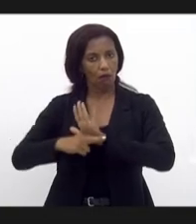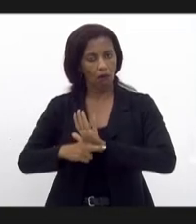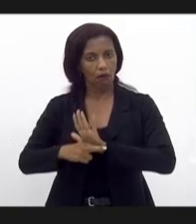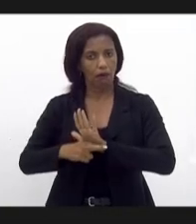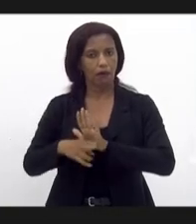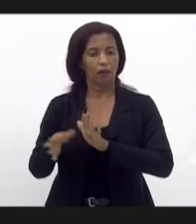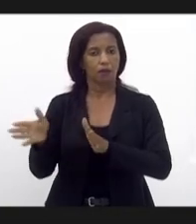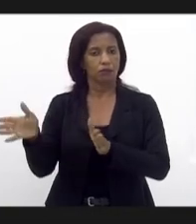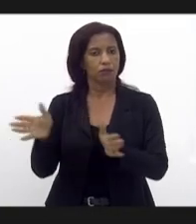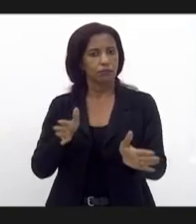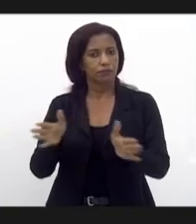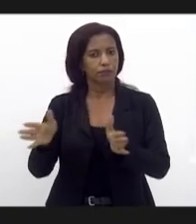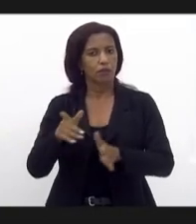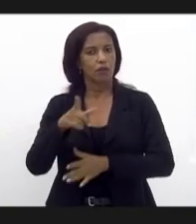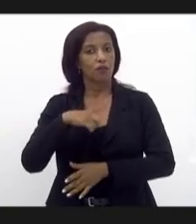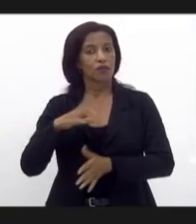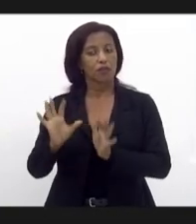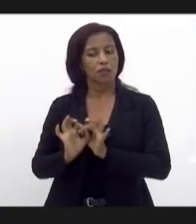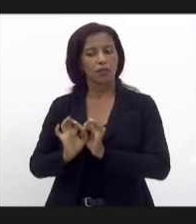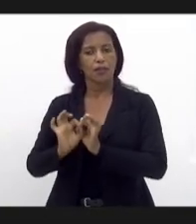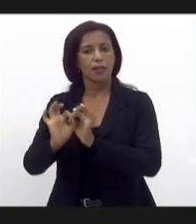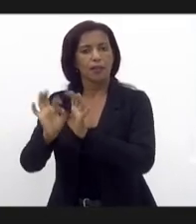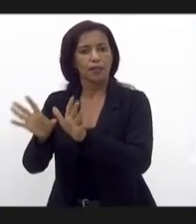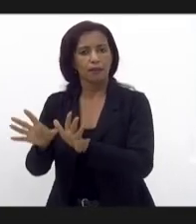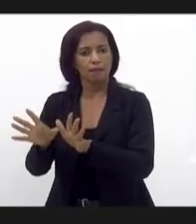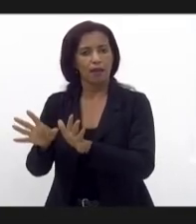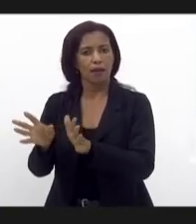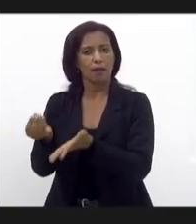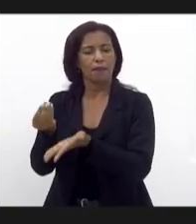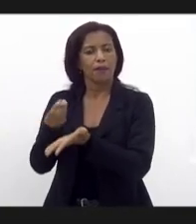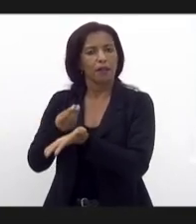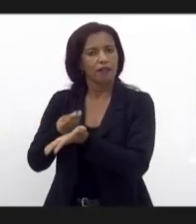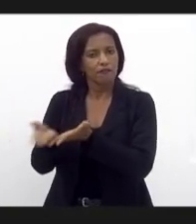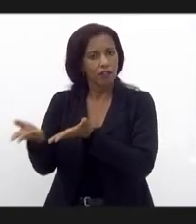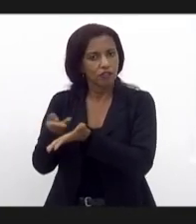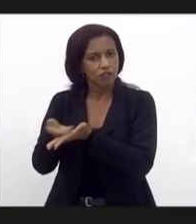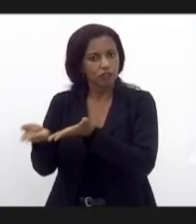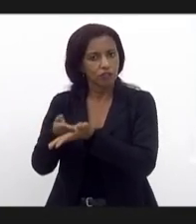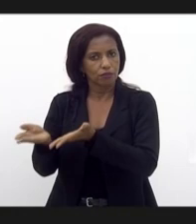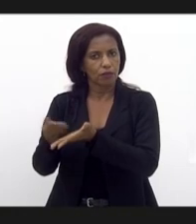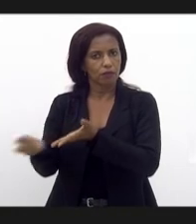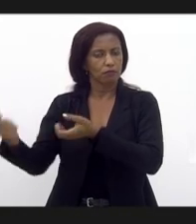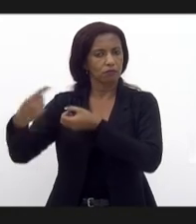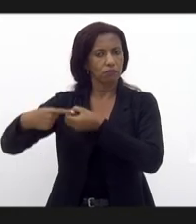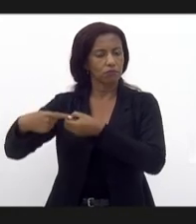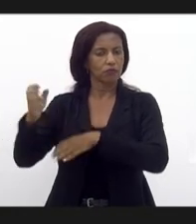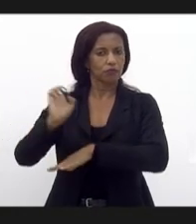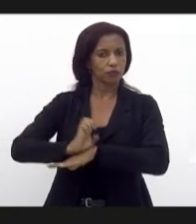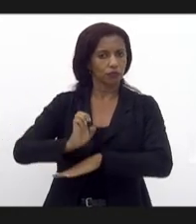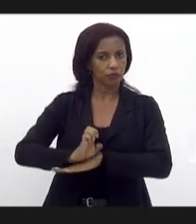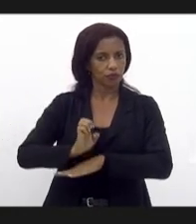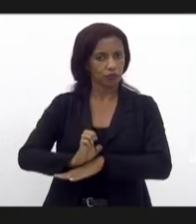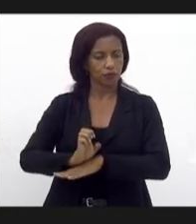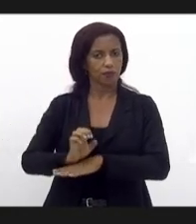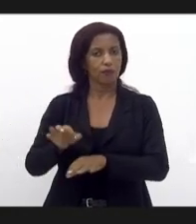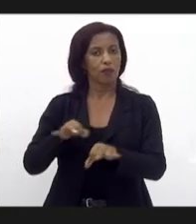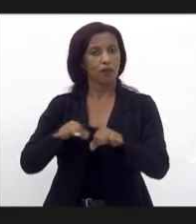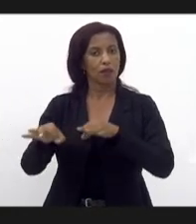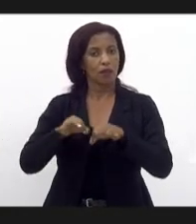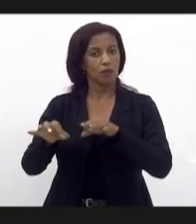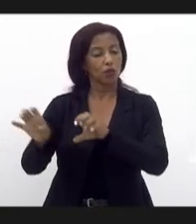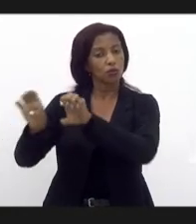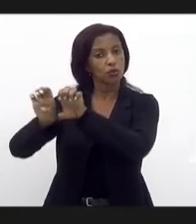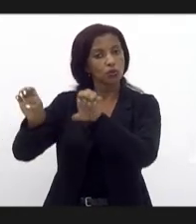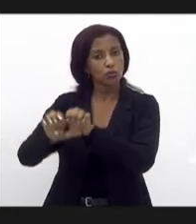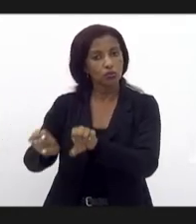do perímetro, você libera a outorga para investimentos do município, do estado, em projetos de